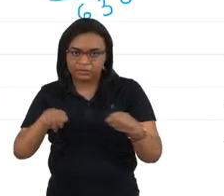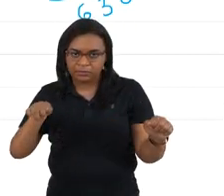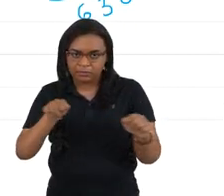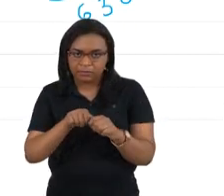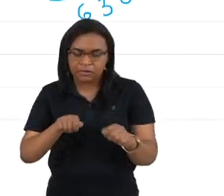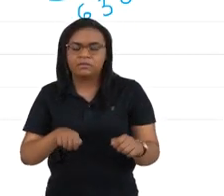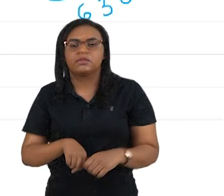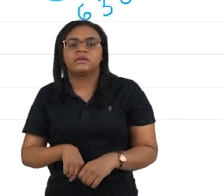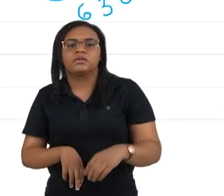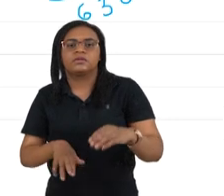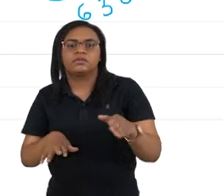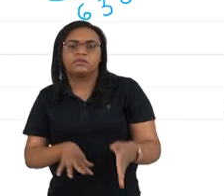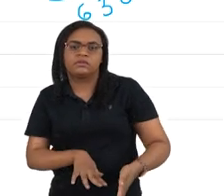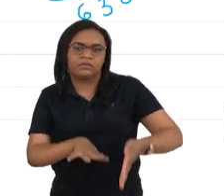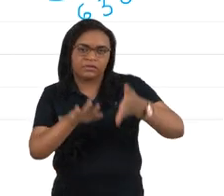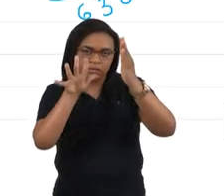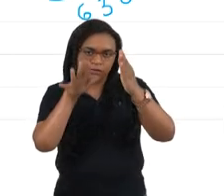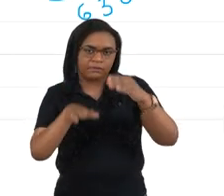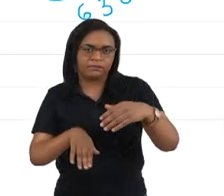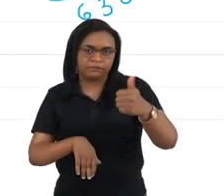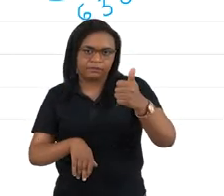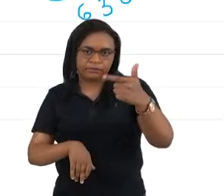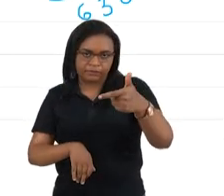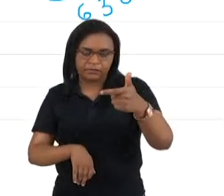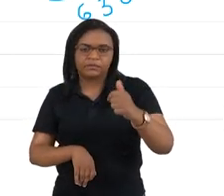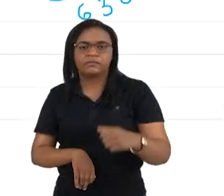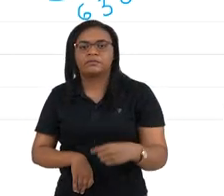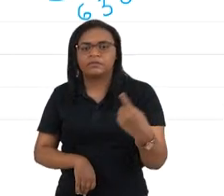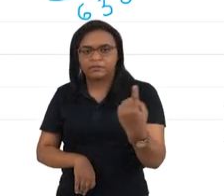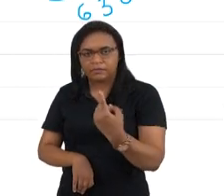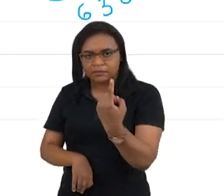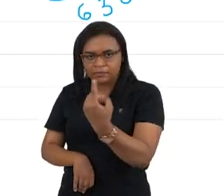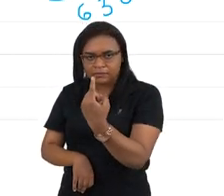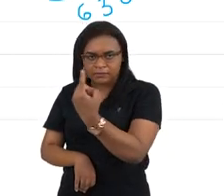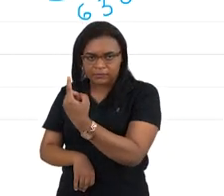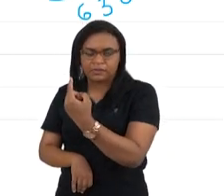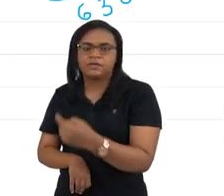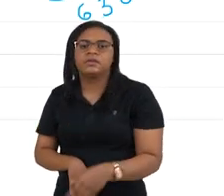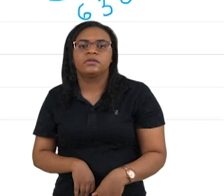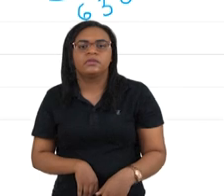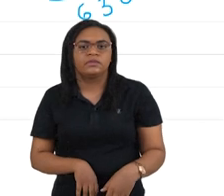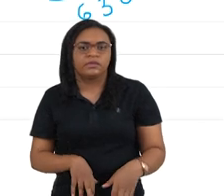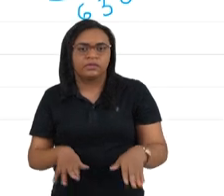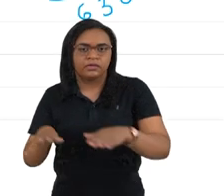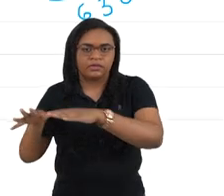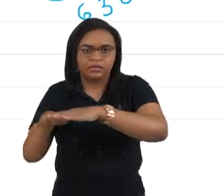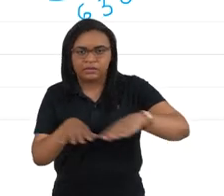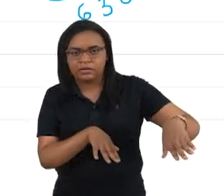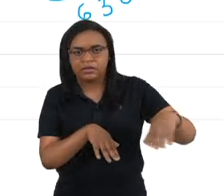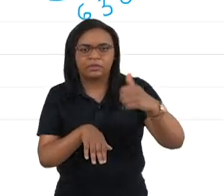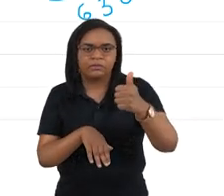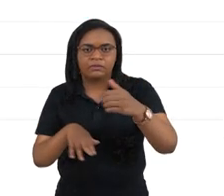aqui, coluna 1, coluna 2. Aí nós temos as unidades relacionadas na mesma linha, linha 1 e linha 2,